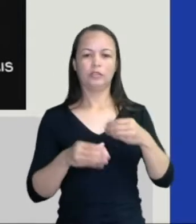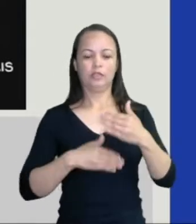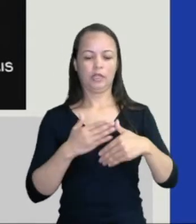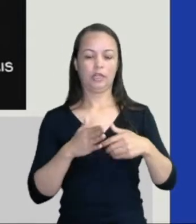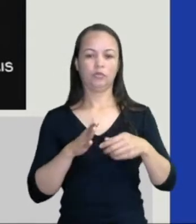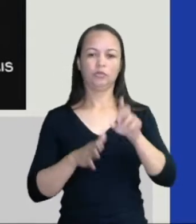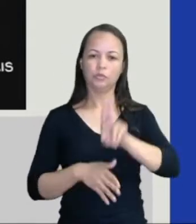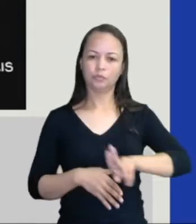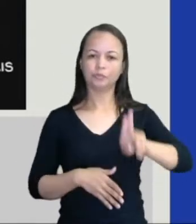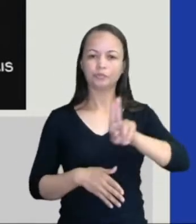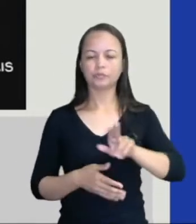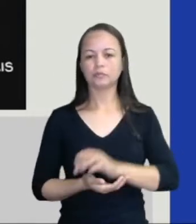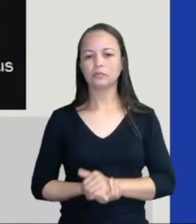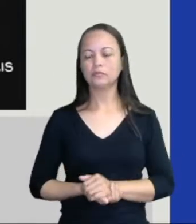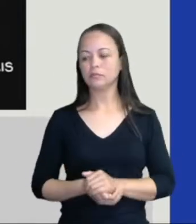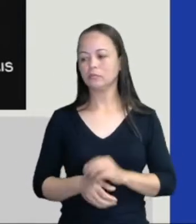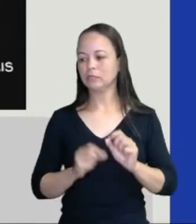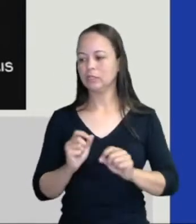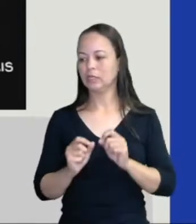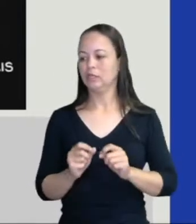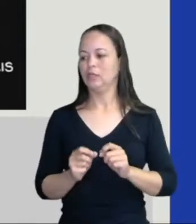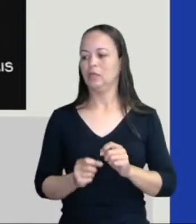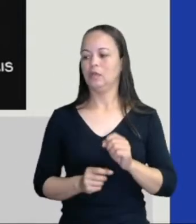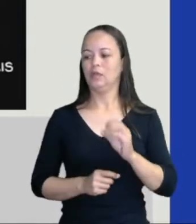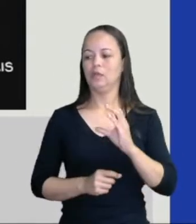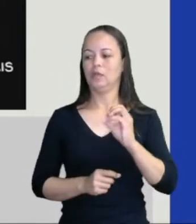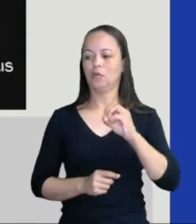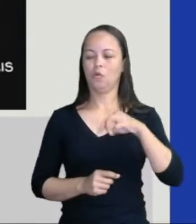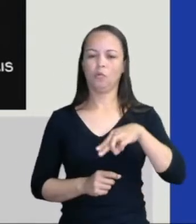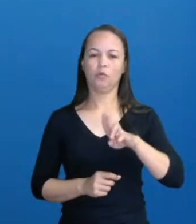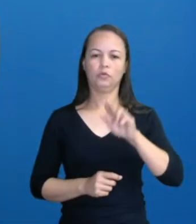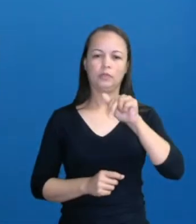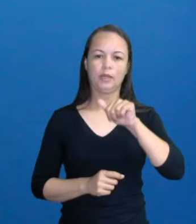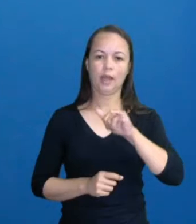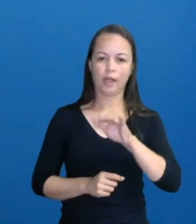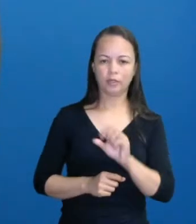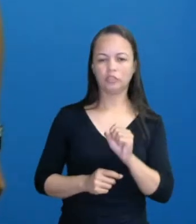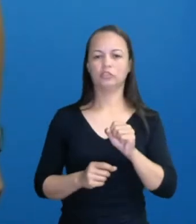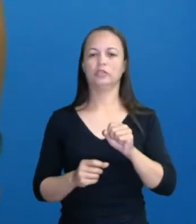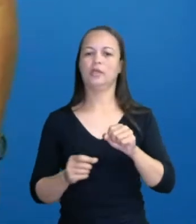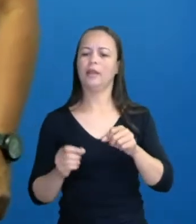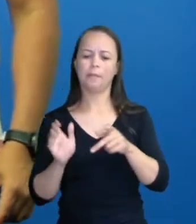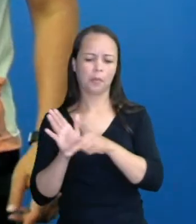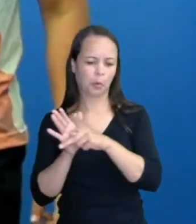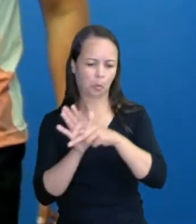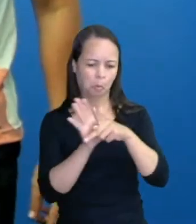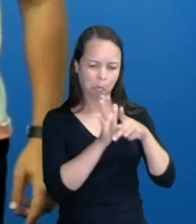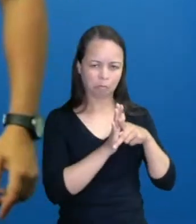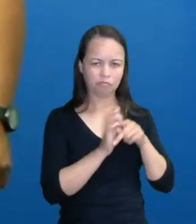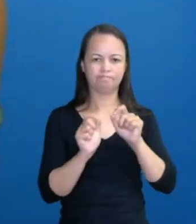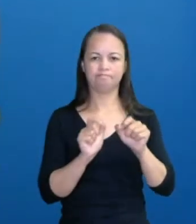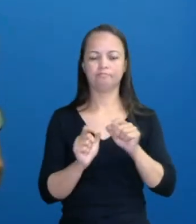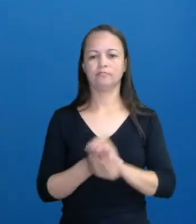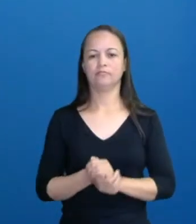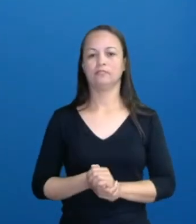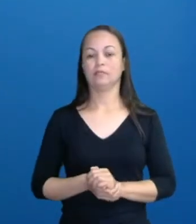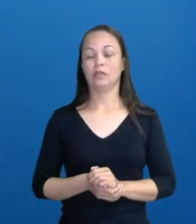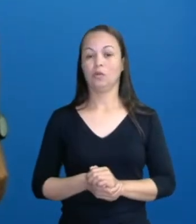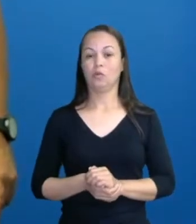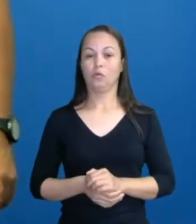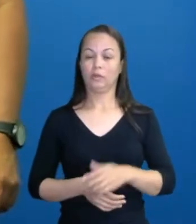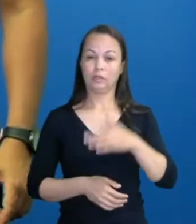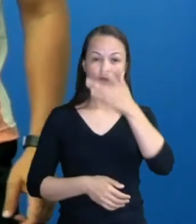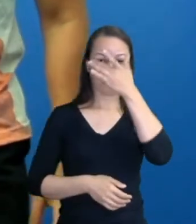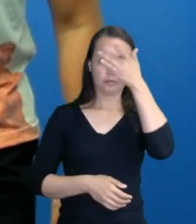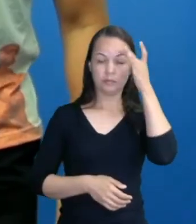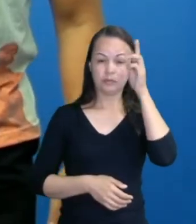terras comunais, que pertenciam tanto ao servo quanto ao nobre. Lembrando que o senhor feudal, ele é um nobre. Então, quando eu falar